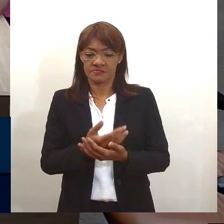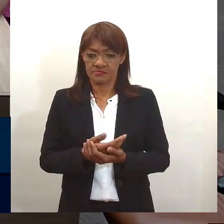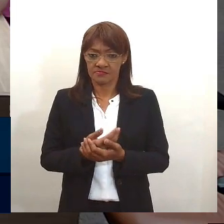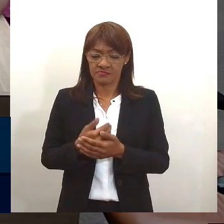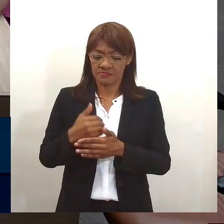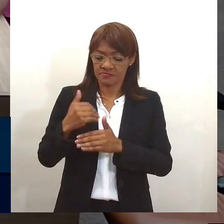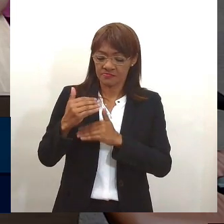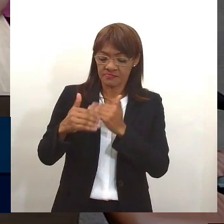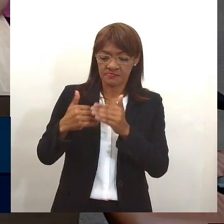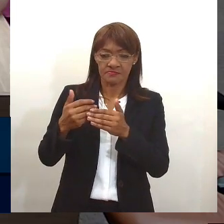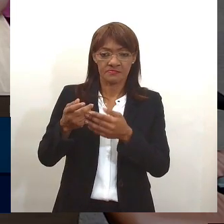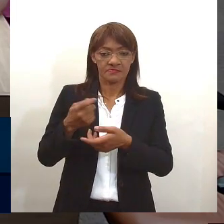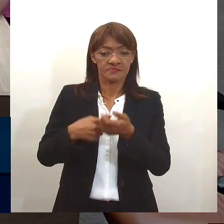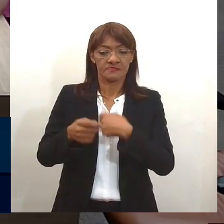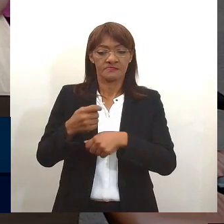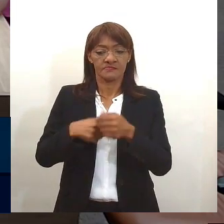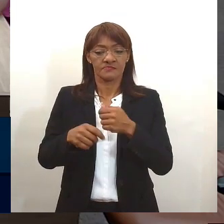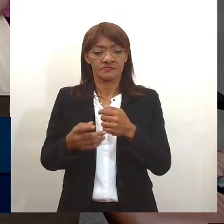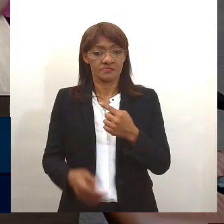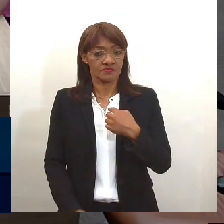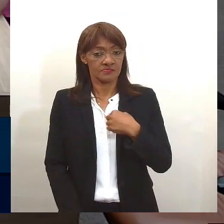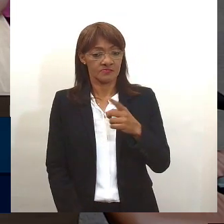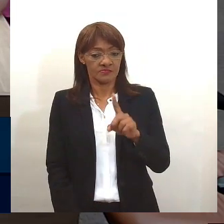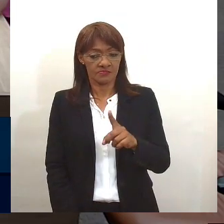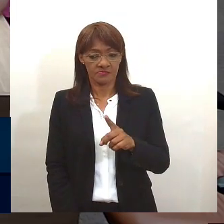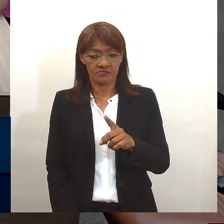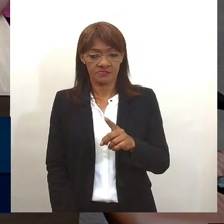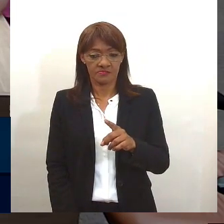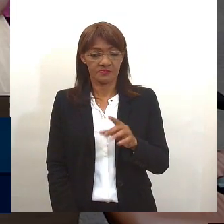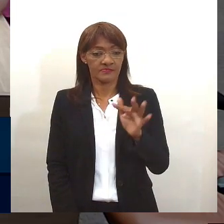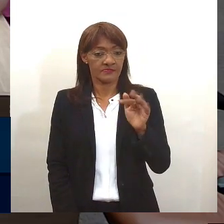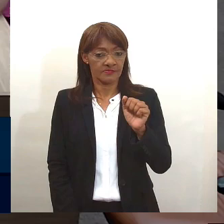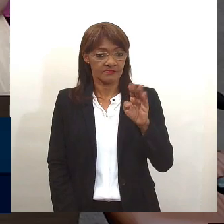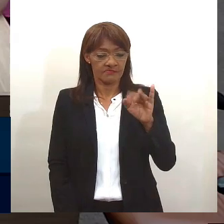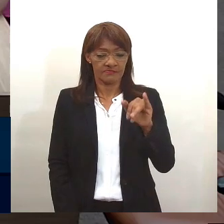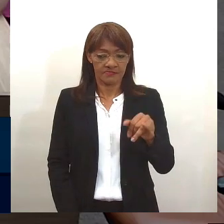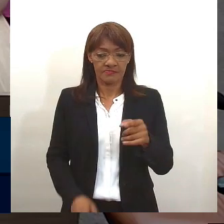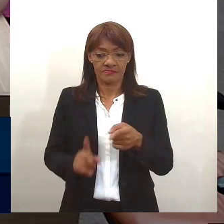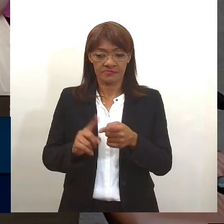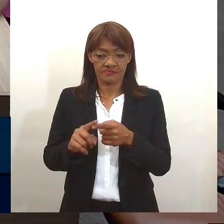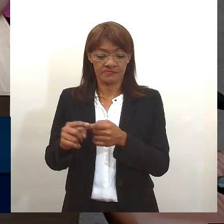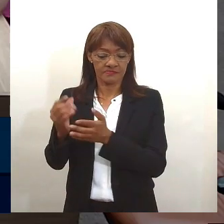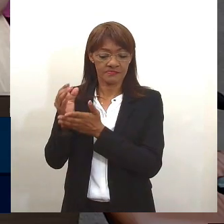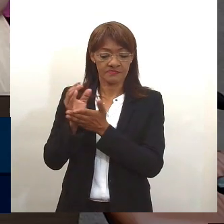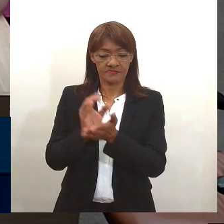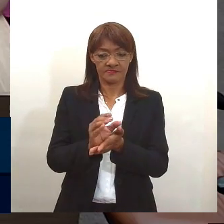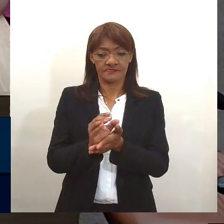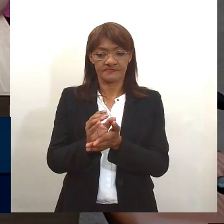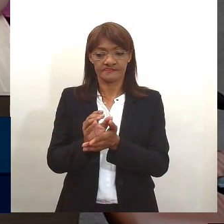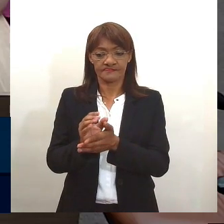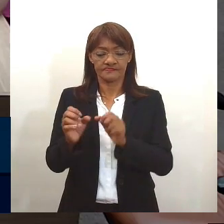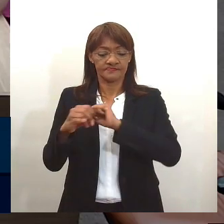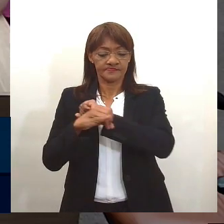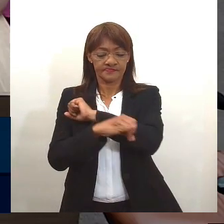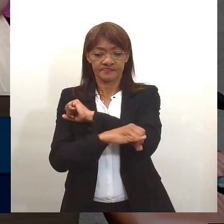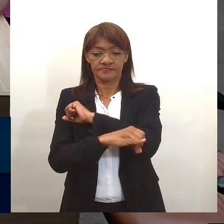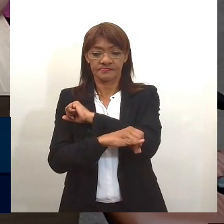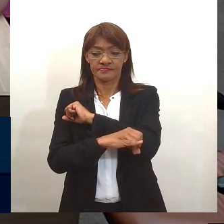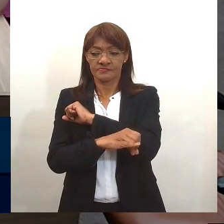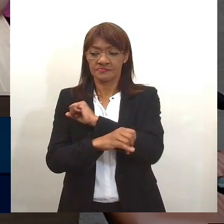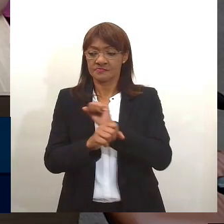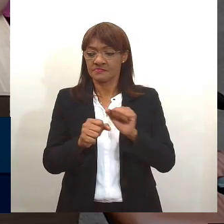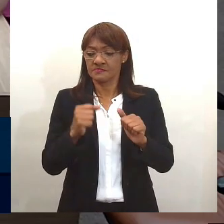Até o FMI fala que investimento em infraestrutura é, é o que move o crescimento econômico. Então, a gente fez